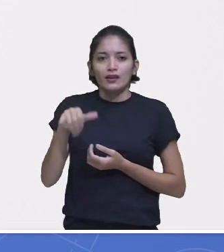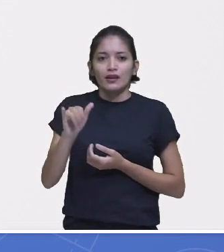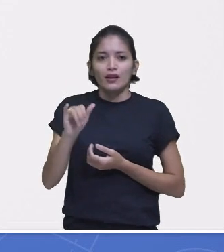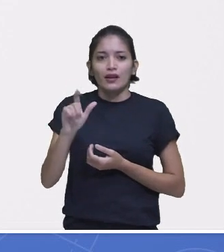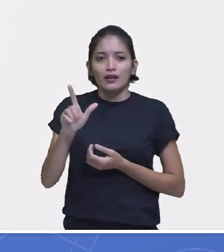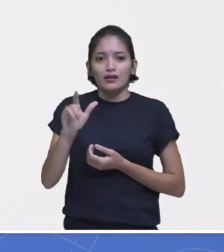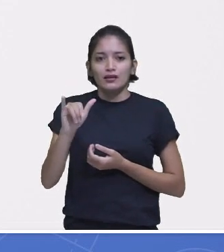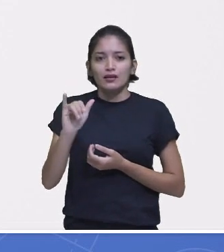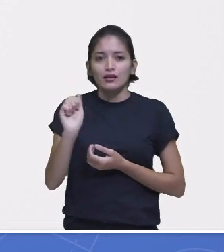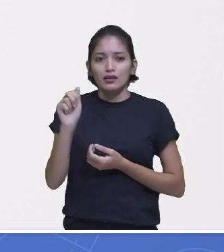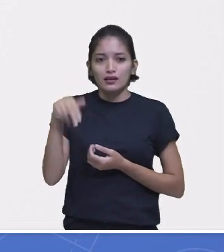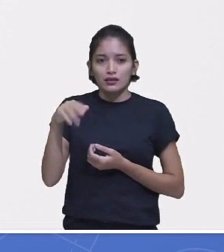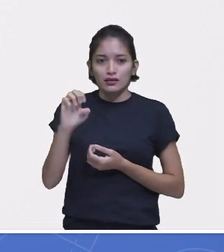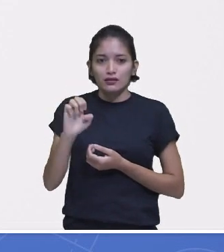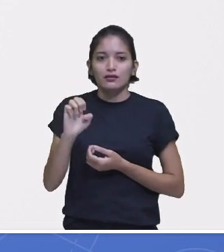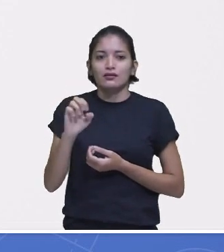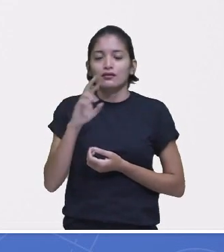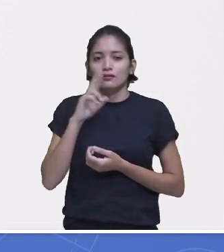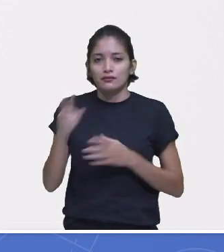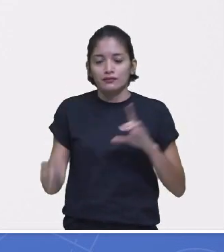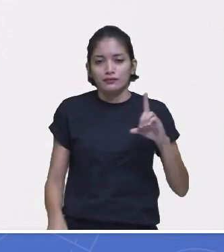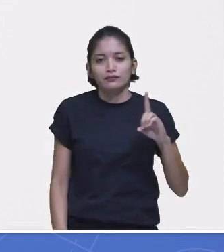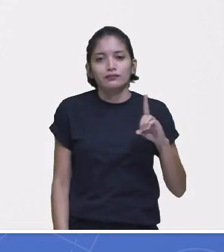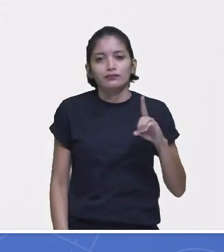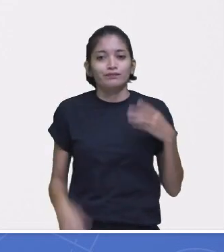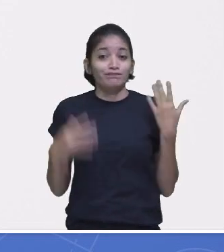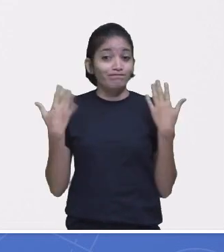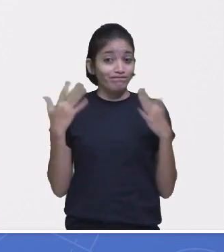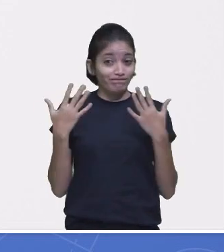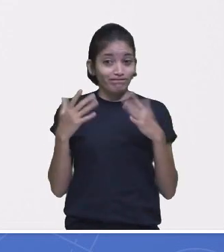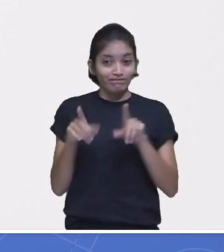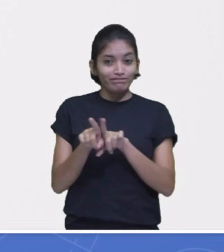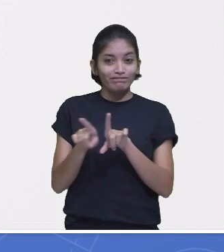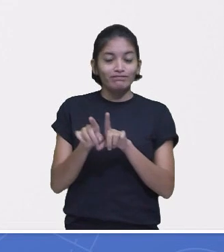Kailia, não é isso? Alternativa D. Parabéns.